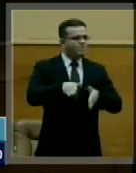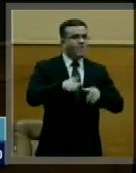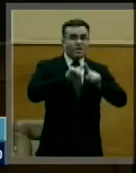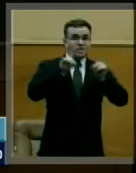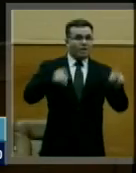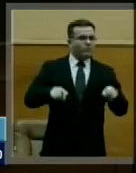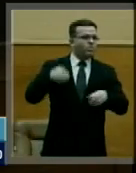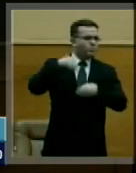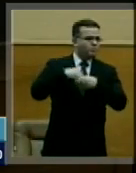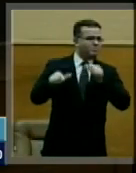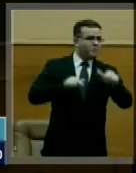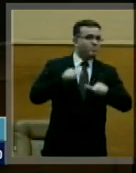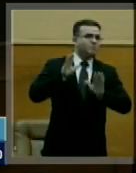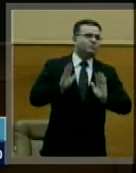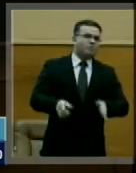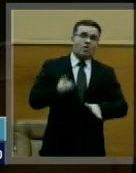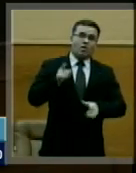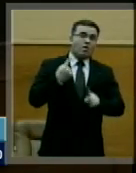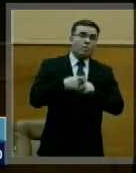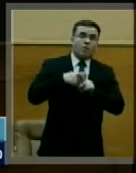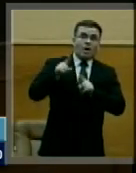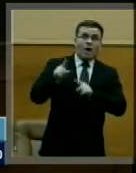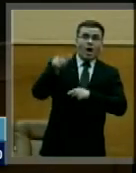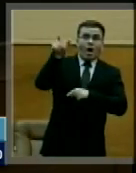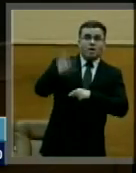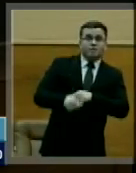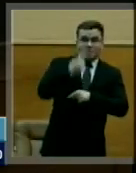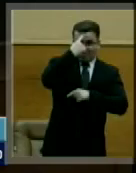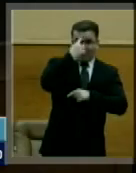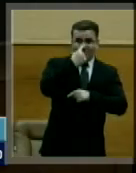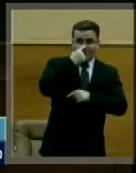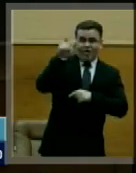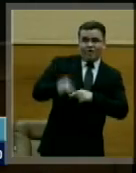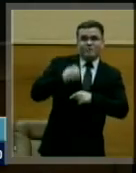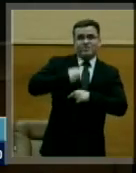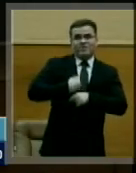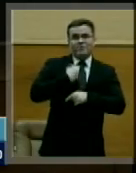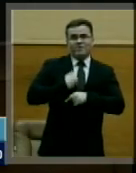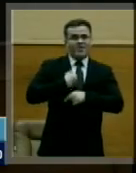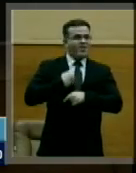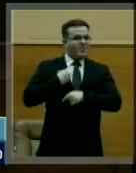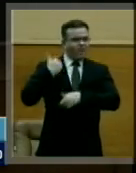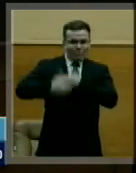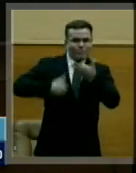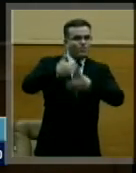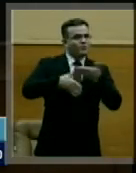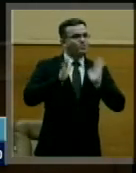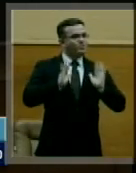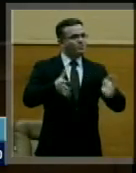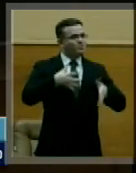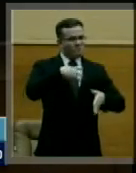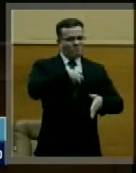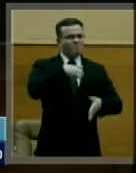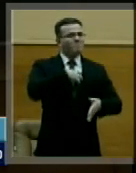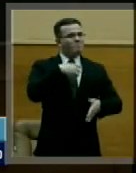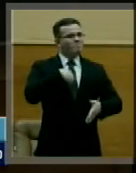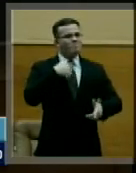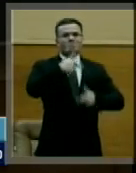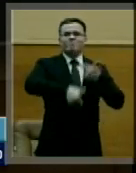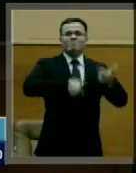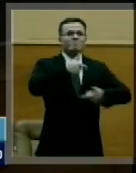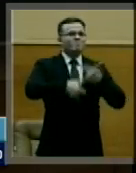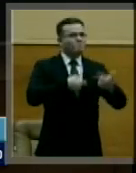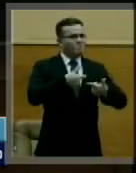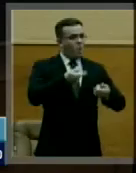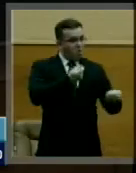fruto exatamente do seu estilo de vida, do seu estilo de dinâmico e de